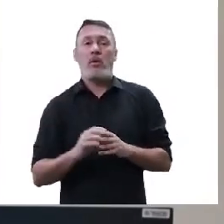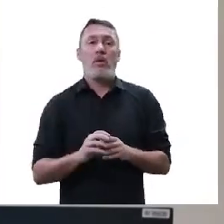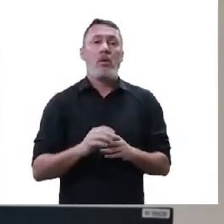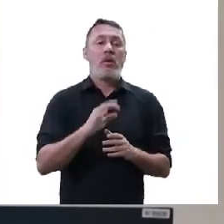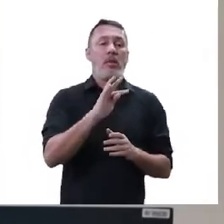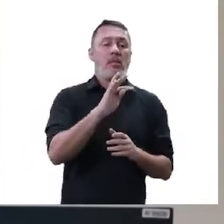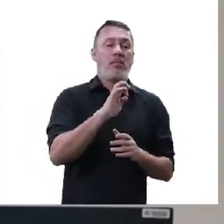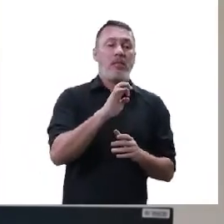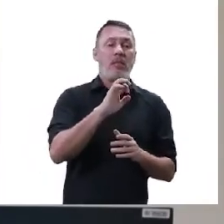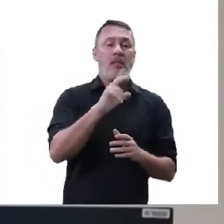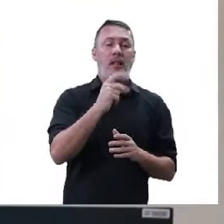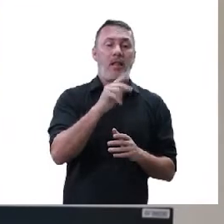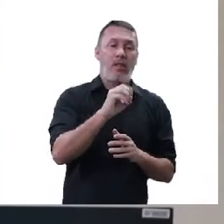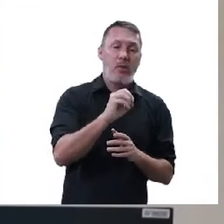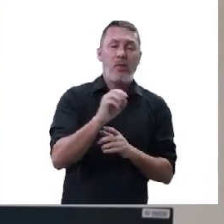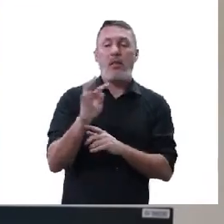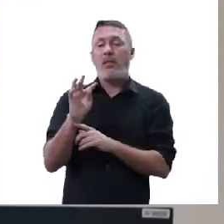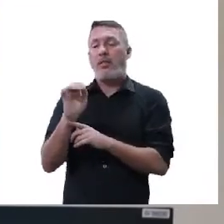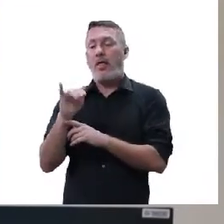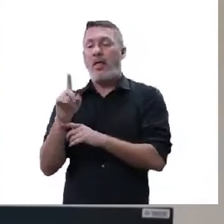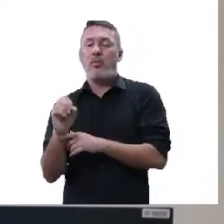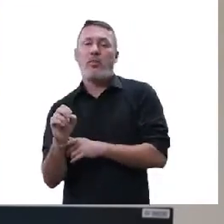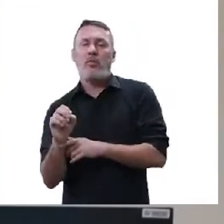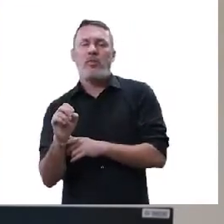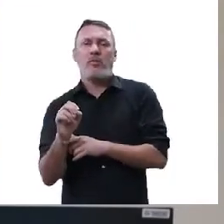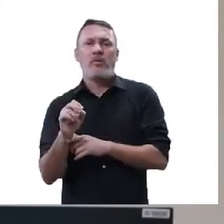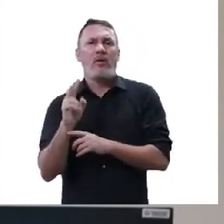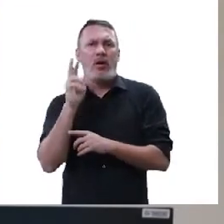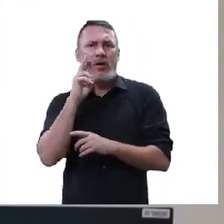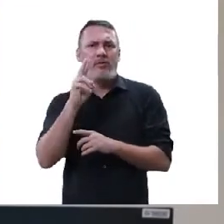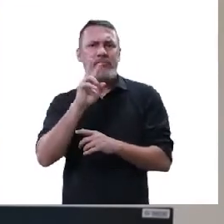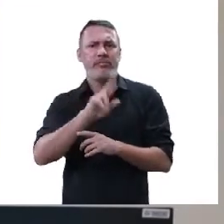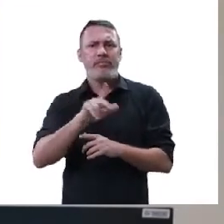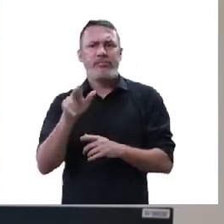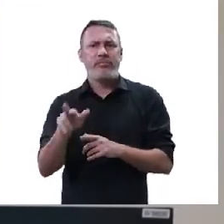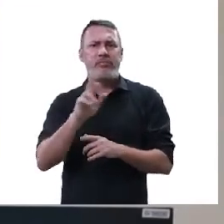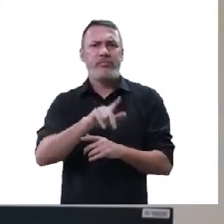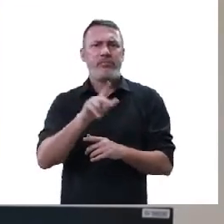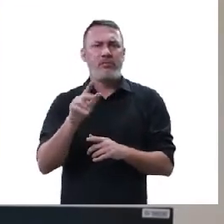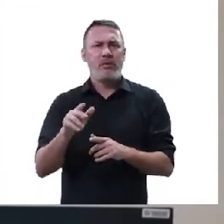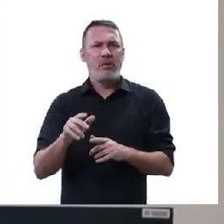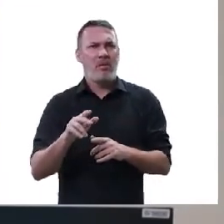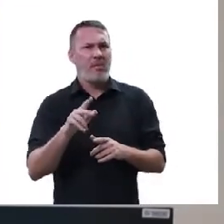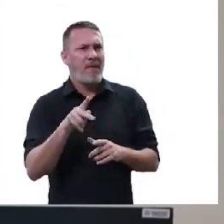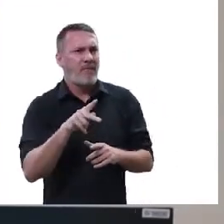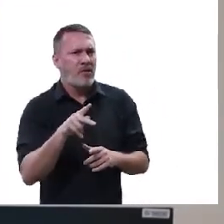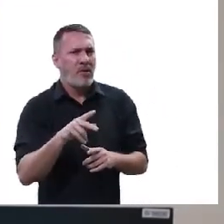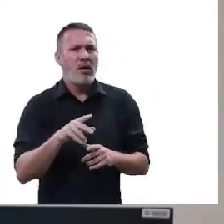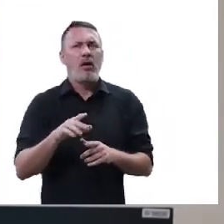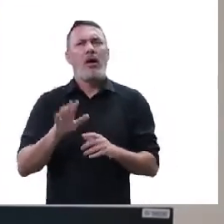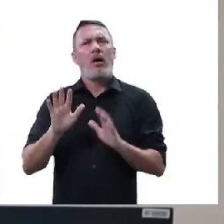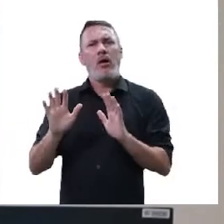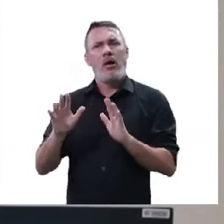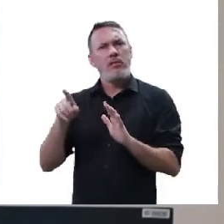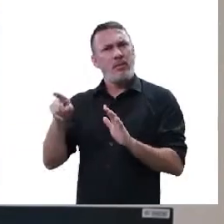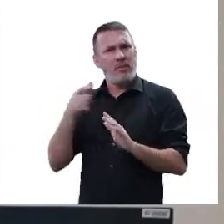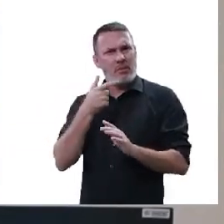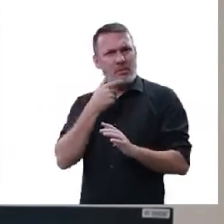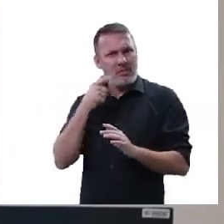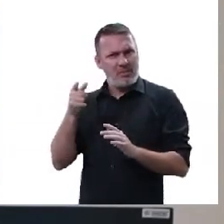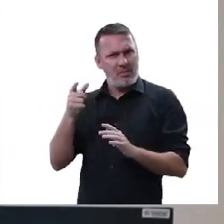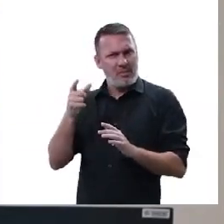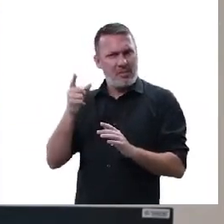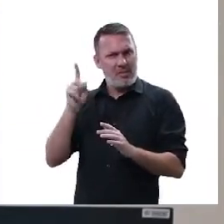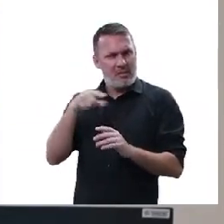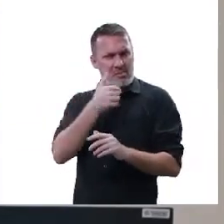Para telhado, dizem teiado. E vão fazendo telhados. Professor, calma, Oswald de Andrade está